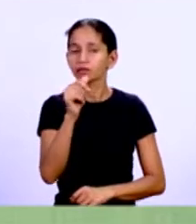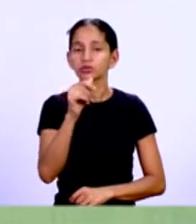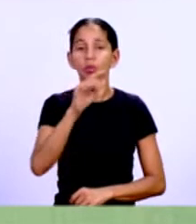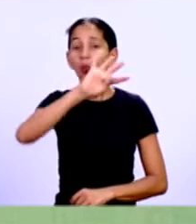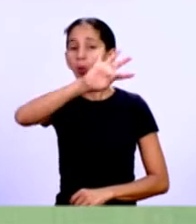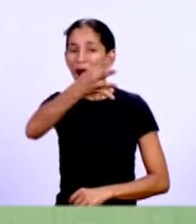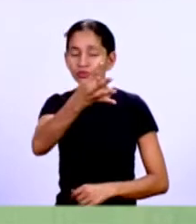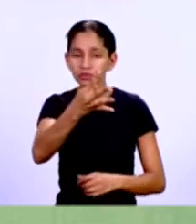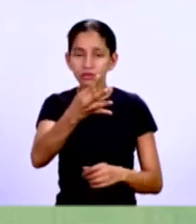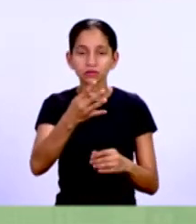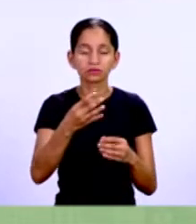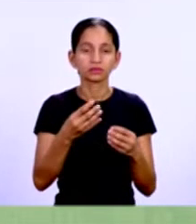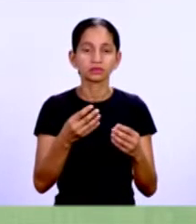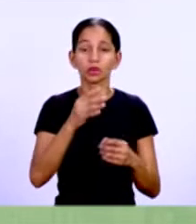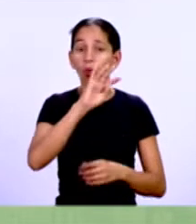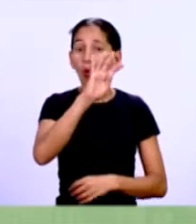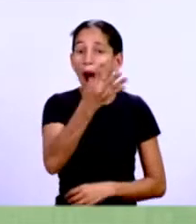R$4.000.